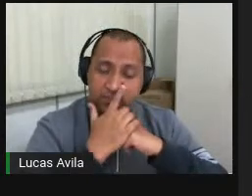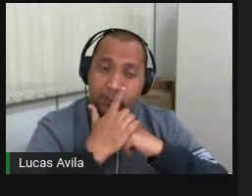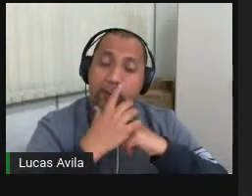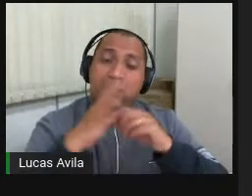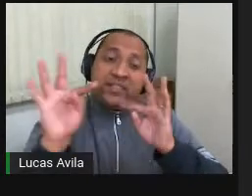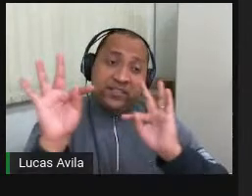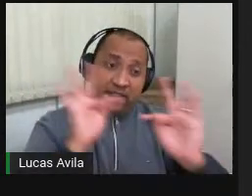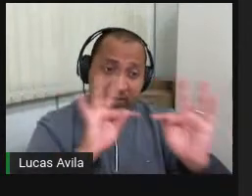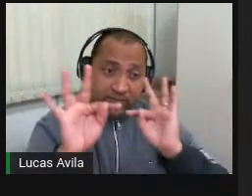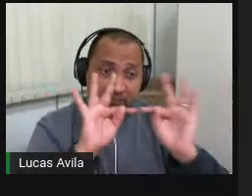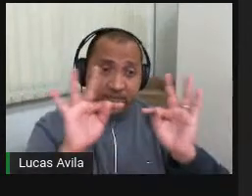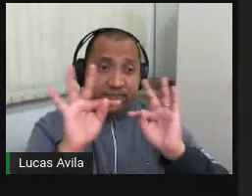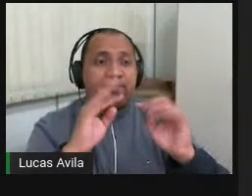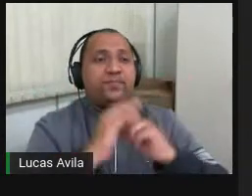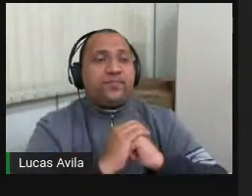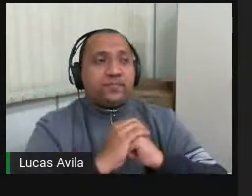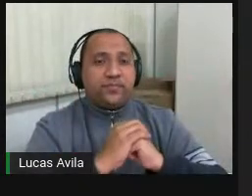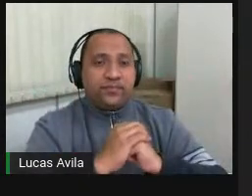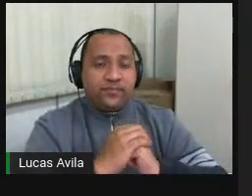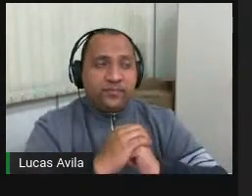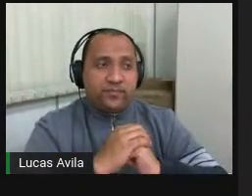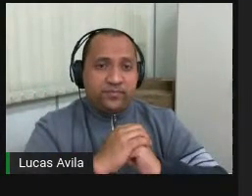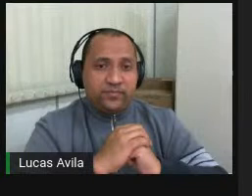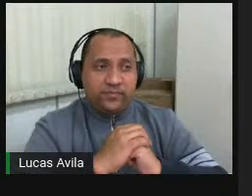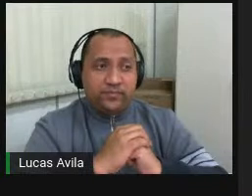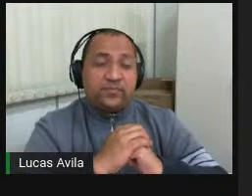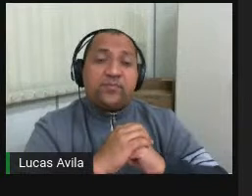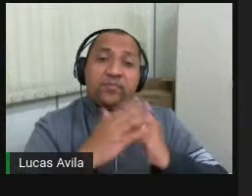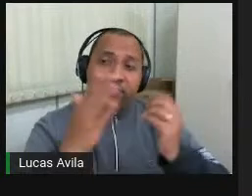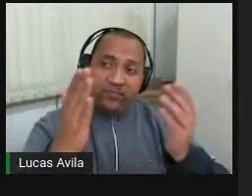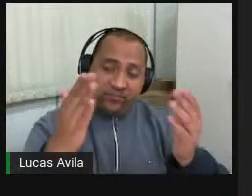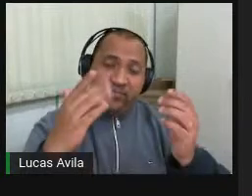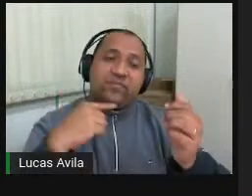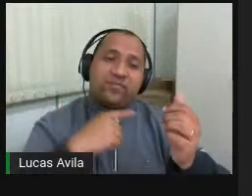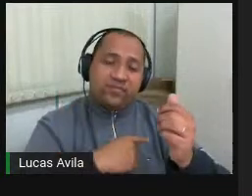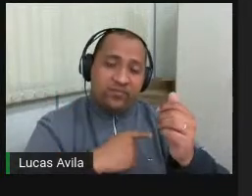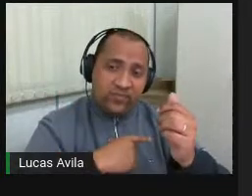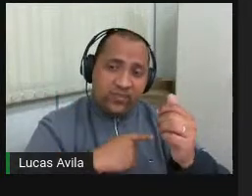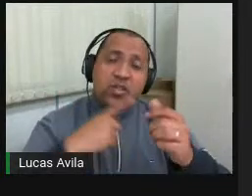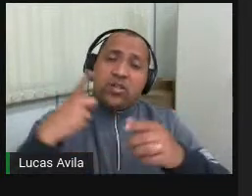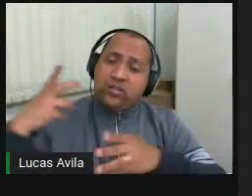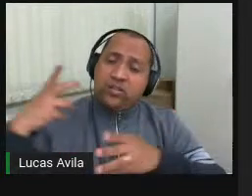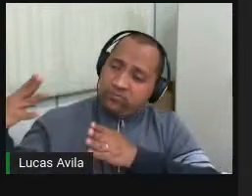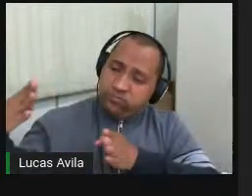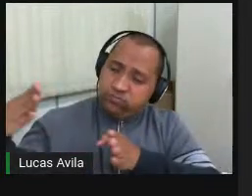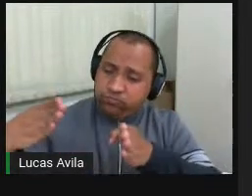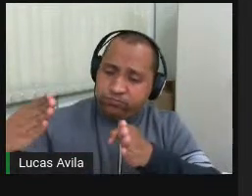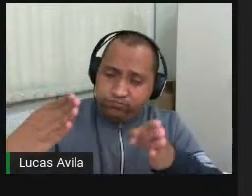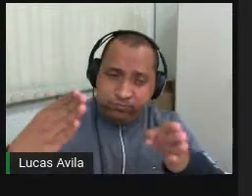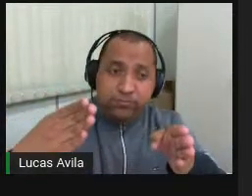técnicos, que ao longo de toda essa trajetória